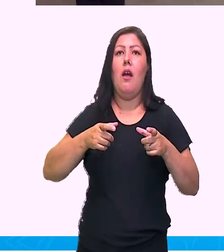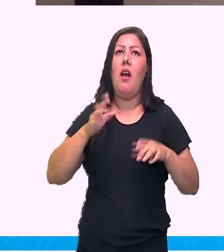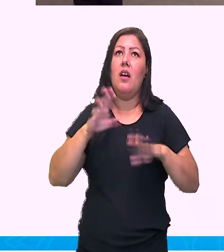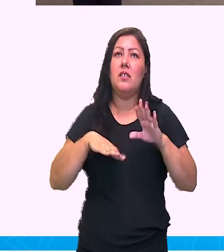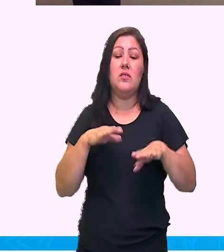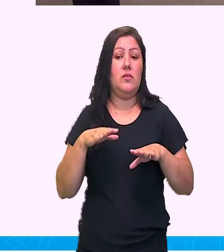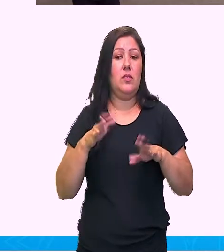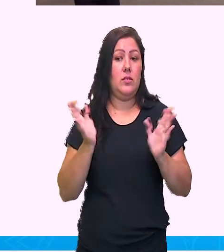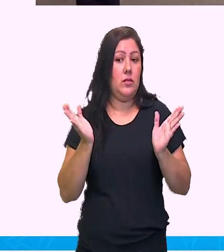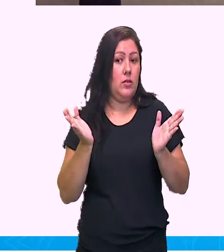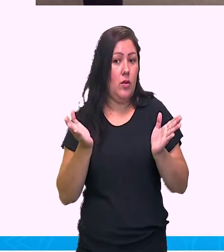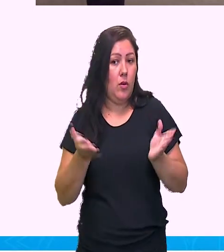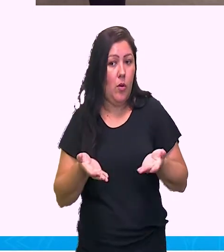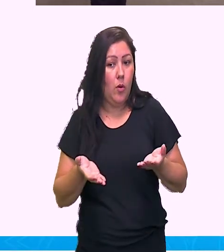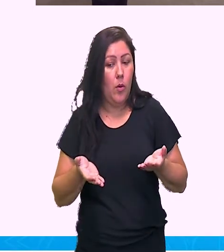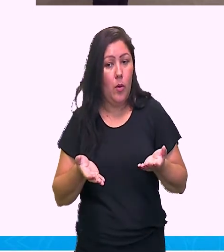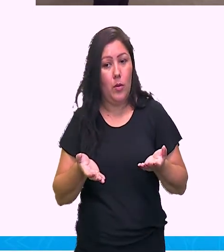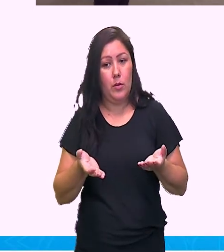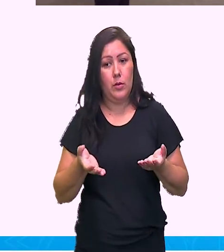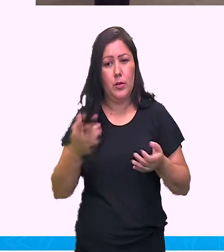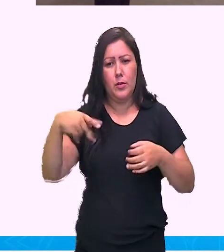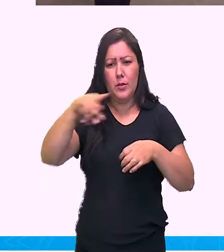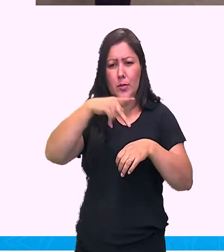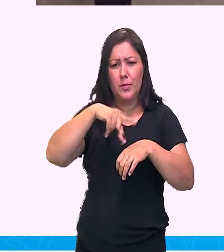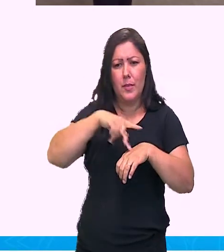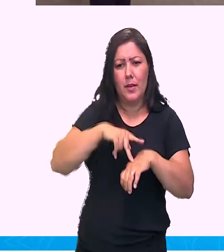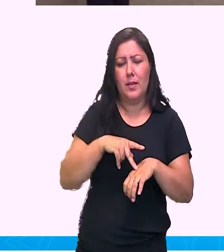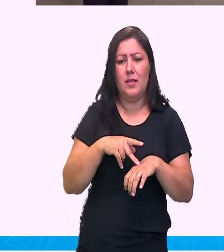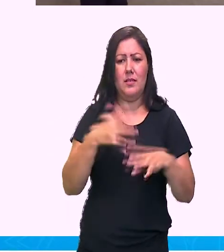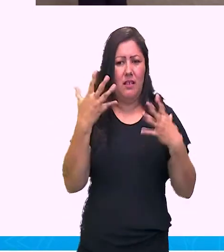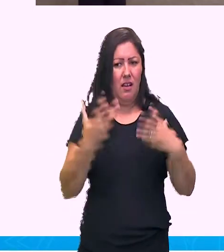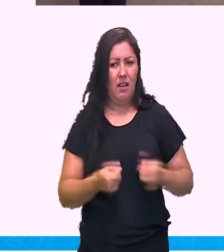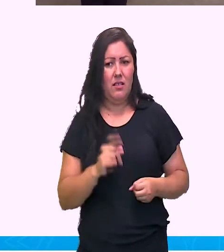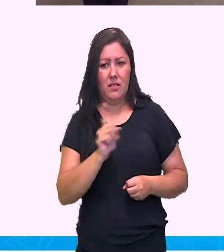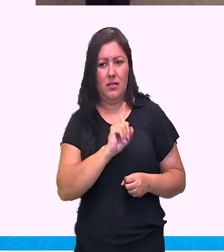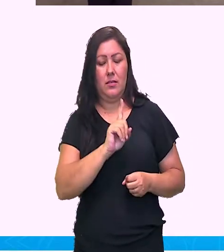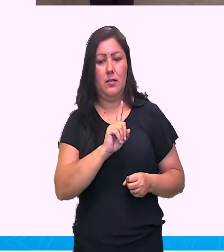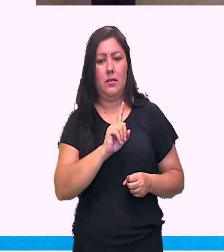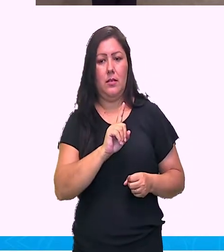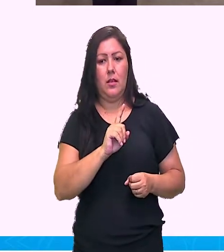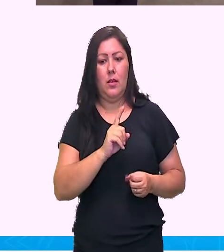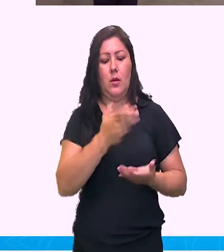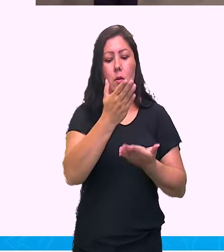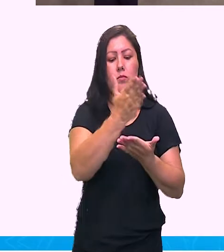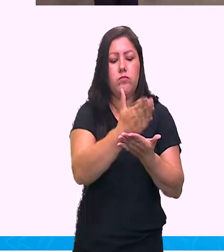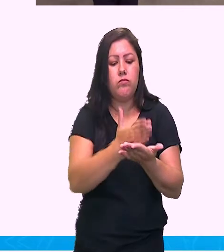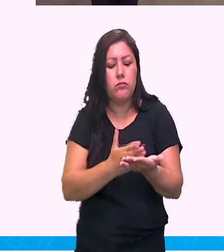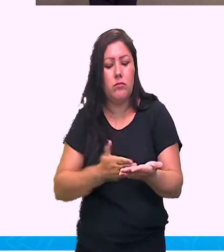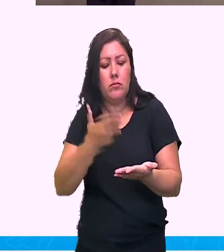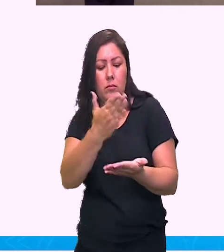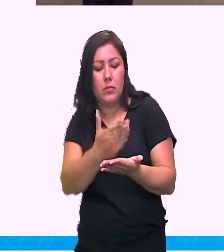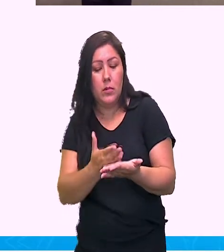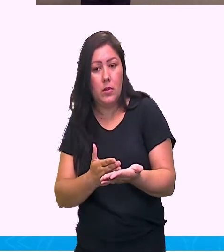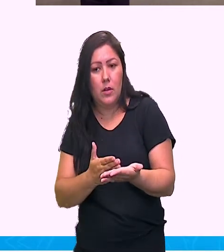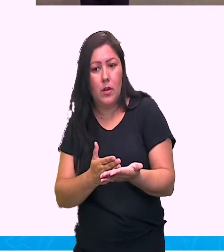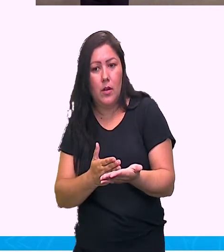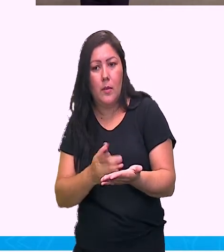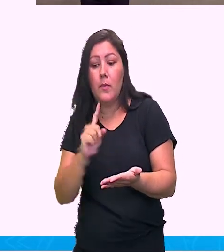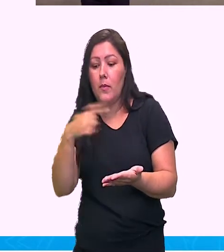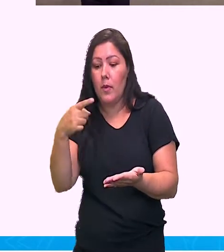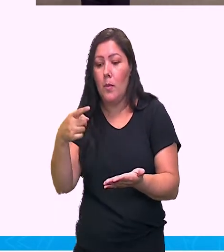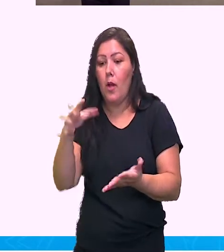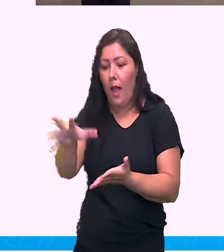reconhecimento internacional, ainda não tem o seu território demarcado, ele pode vir a conquistar